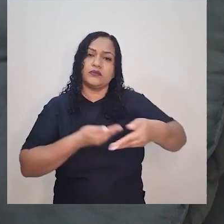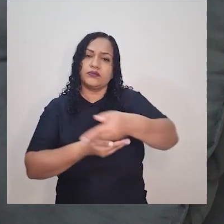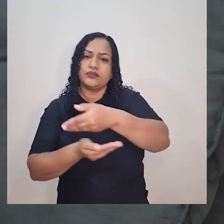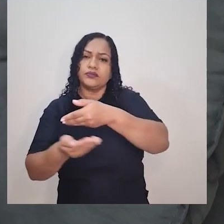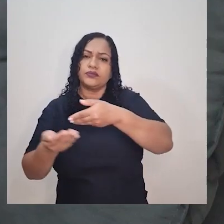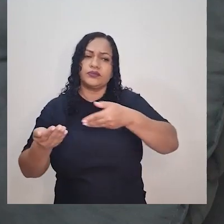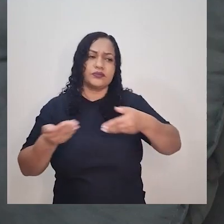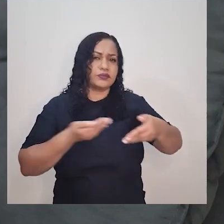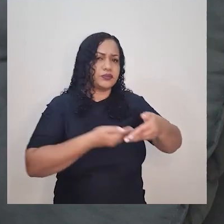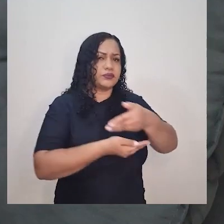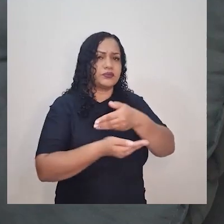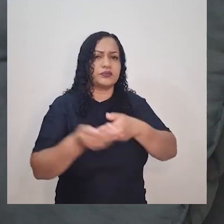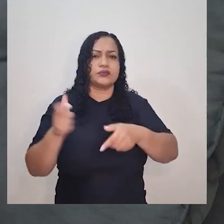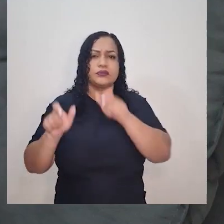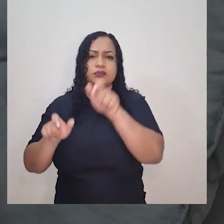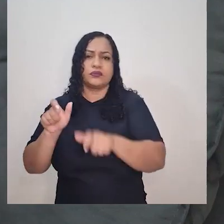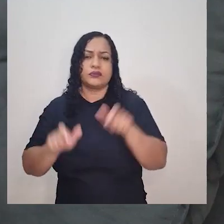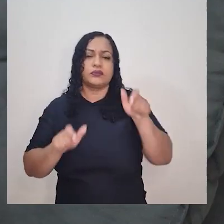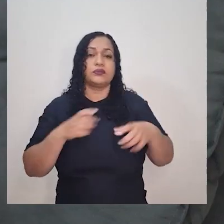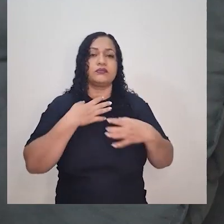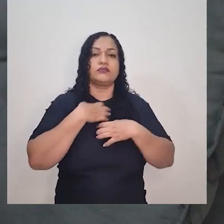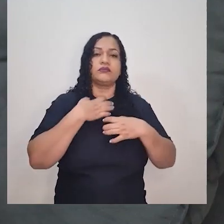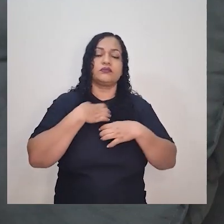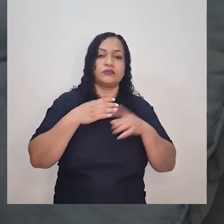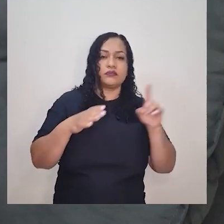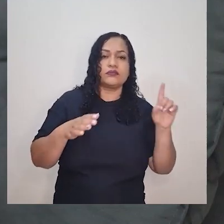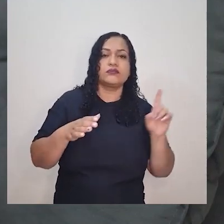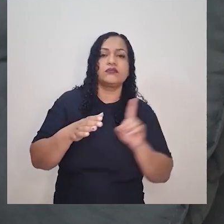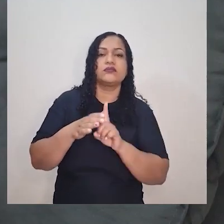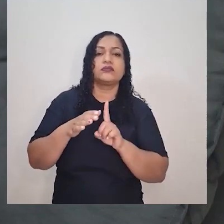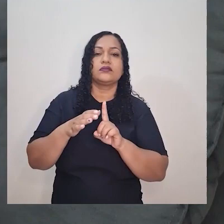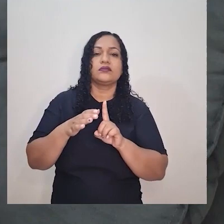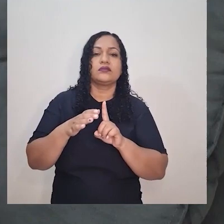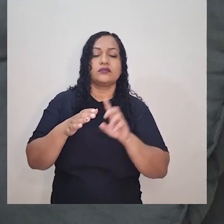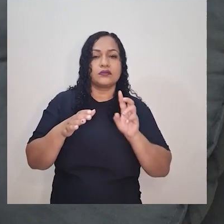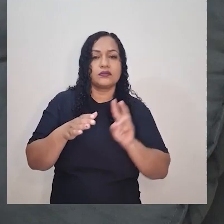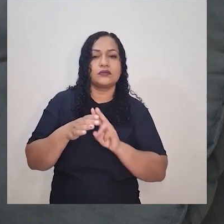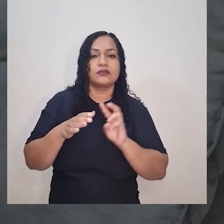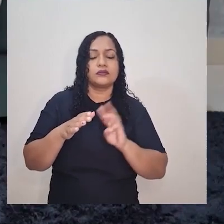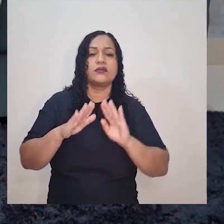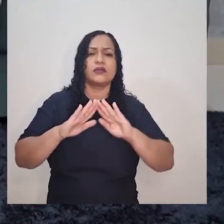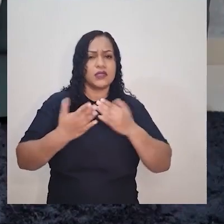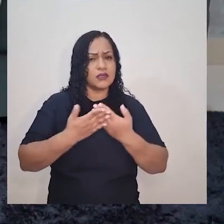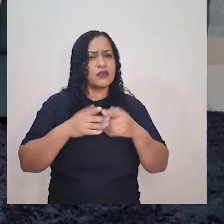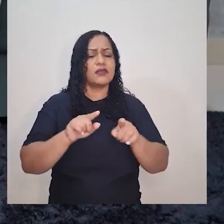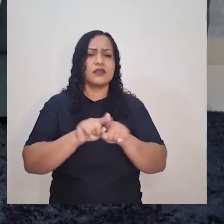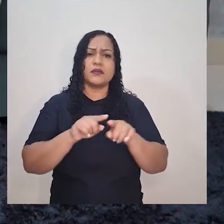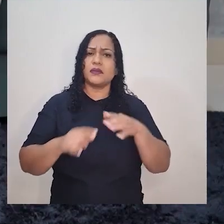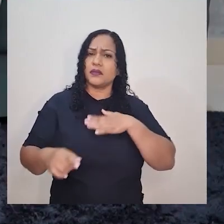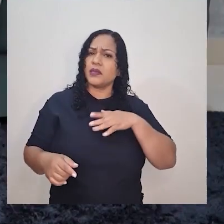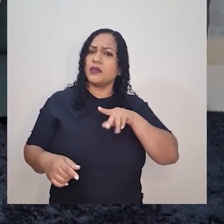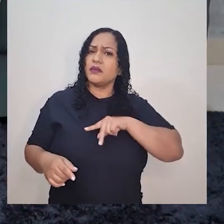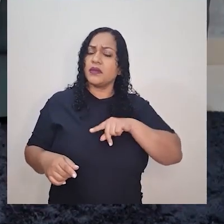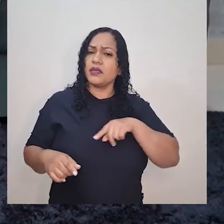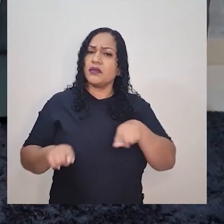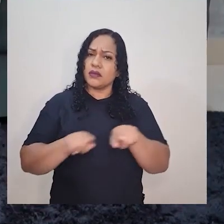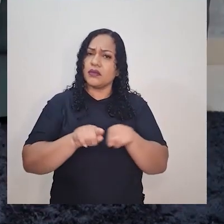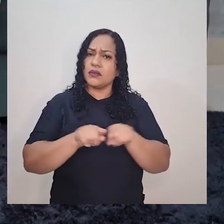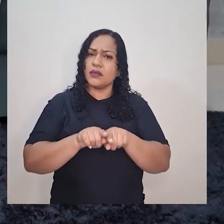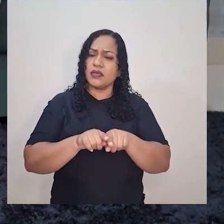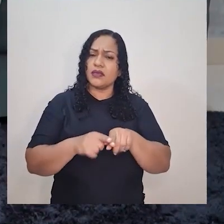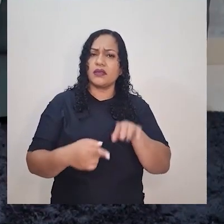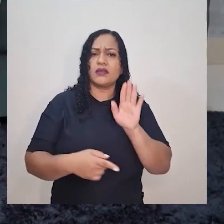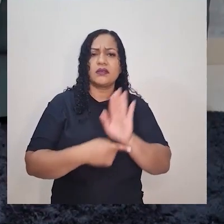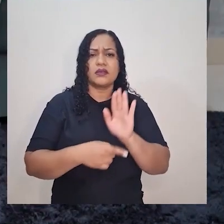sujeito no processo, ele se sente pertencente daquilo, ou seja, a escola também é minha. Eu também quero contribuir para o